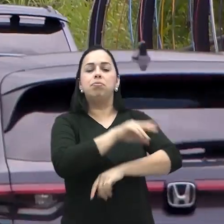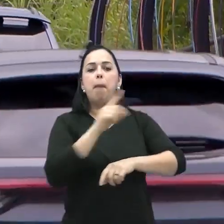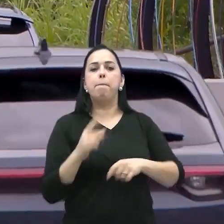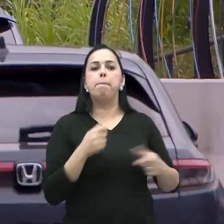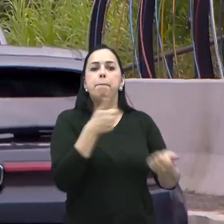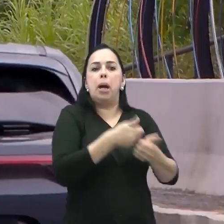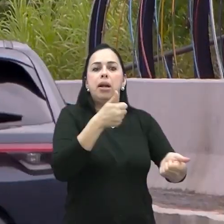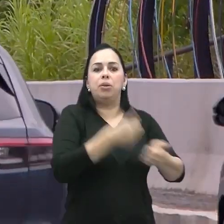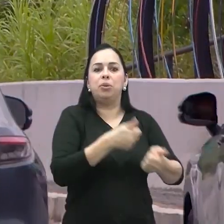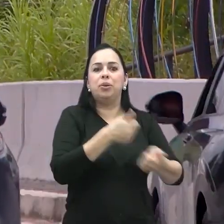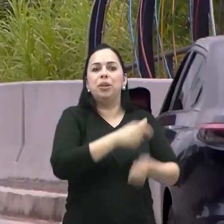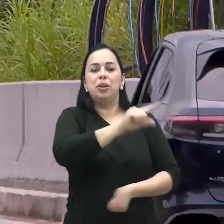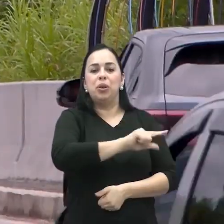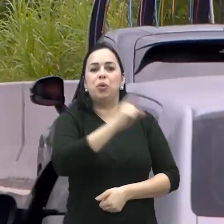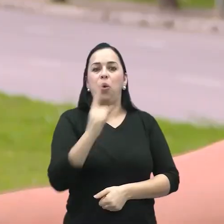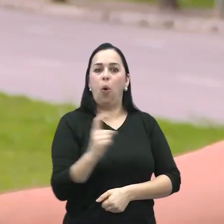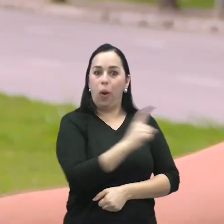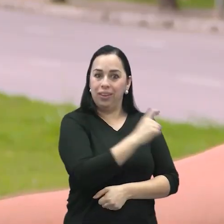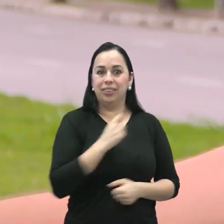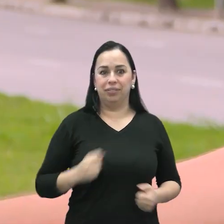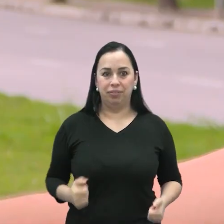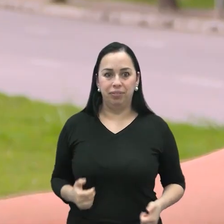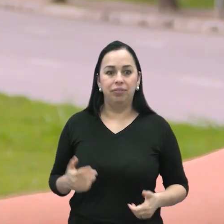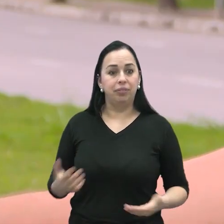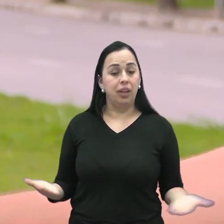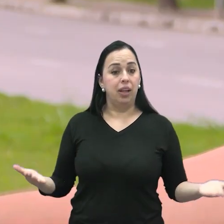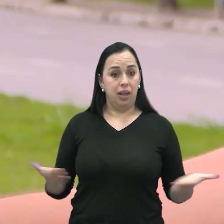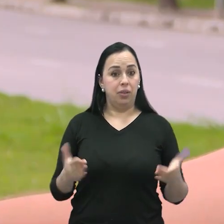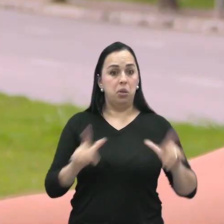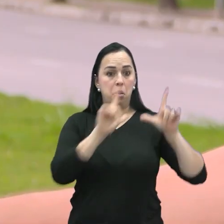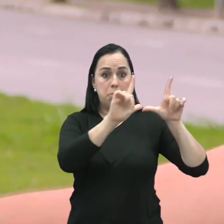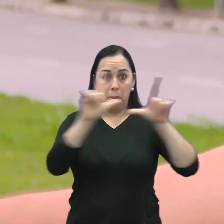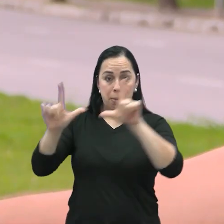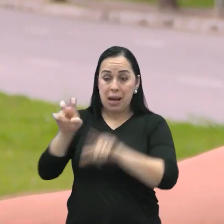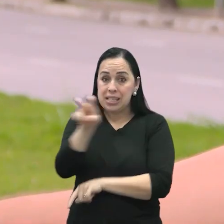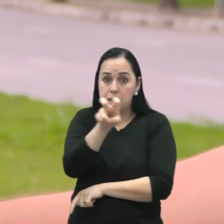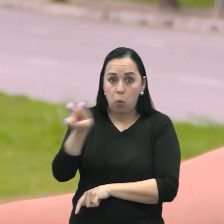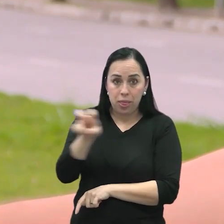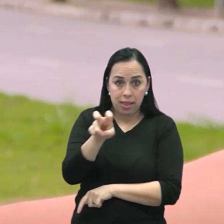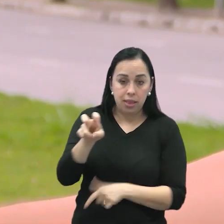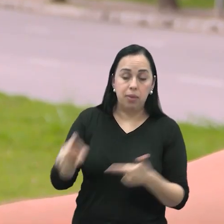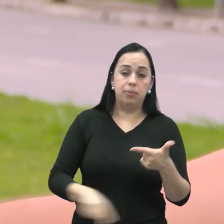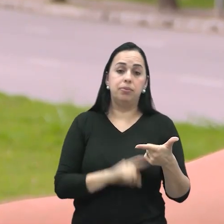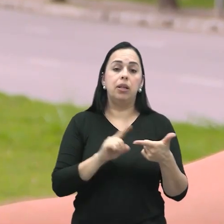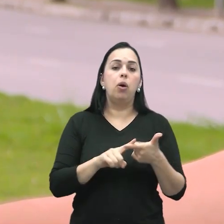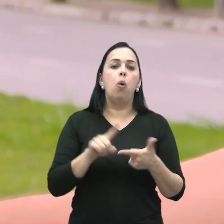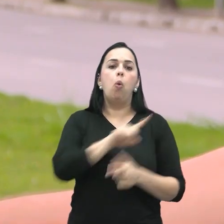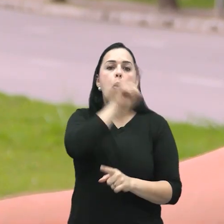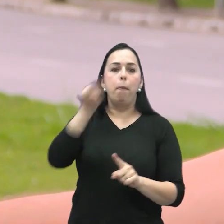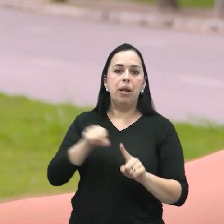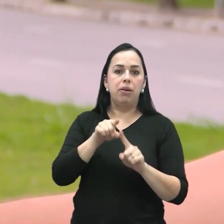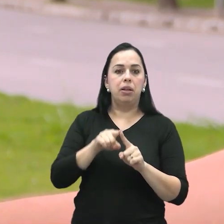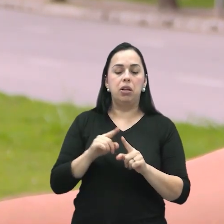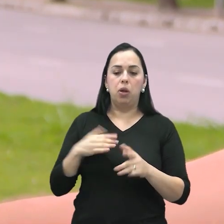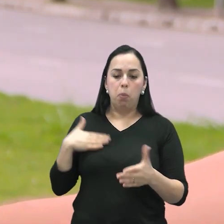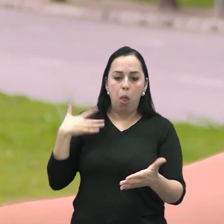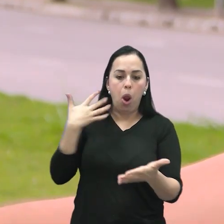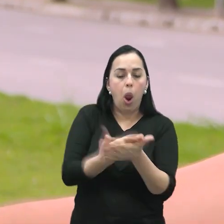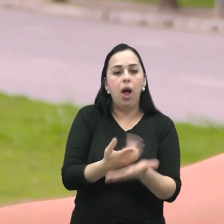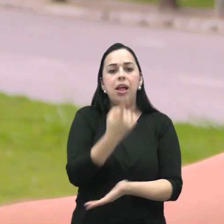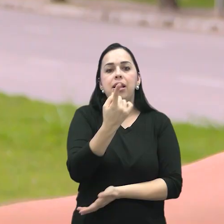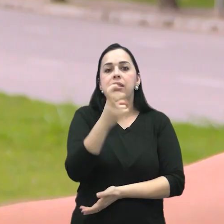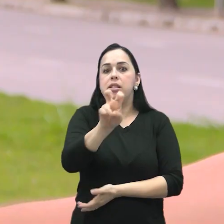serem locais próximos à mata. Nós instalamos agora cerca de 55 placas, a ideia é